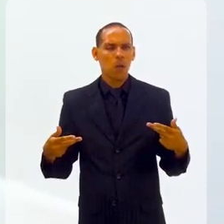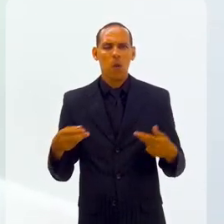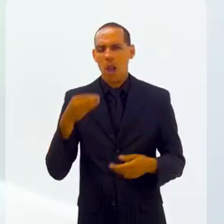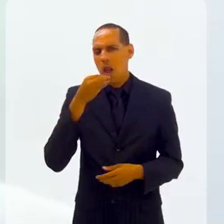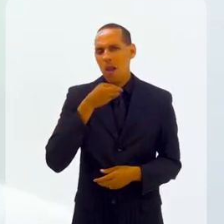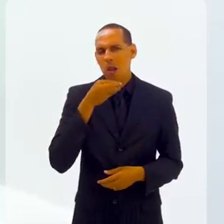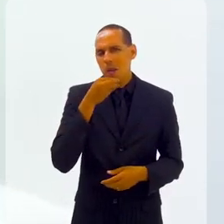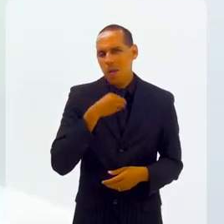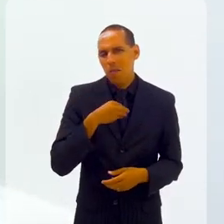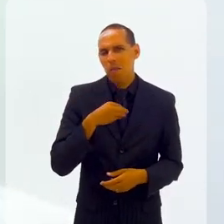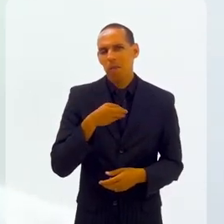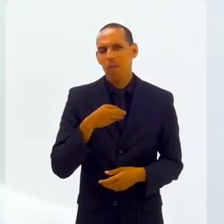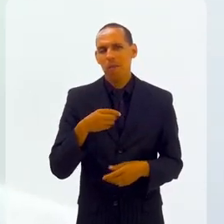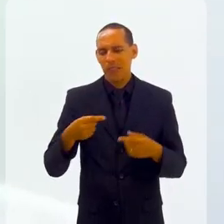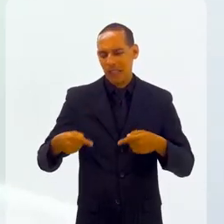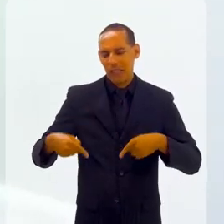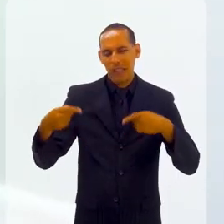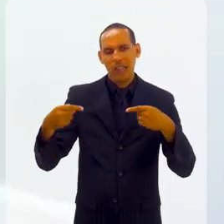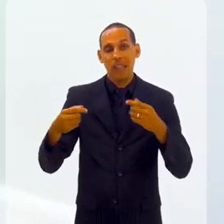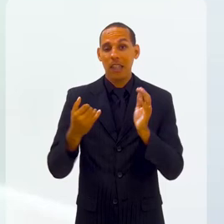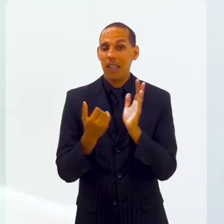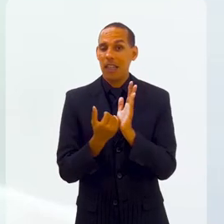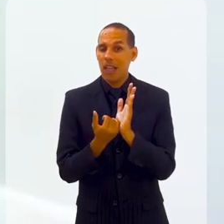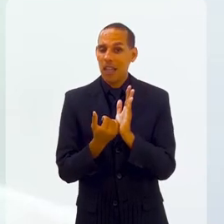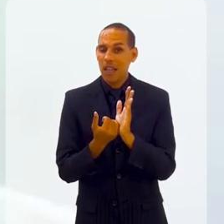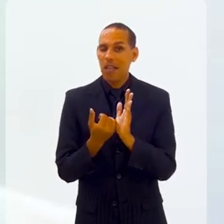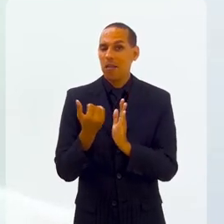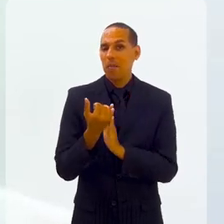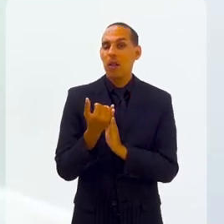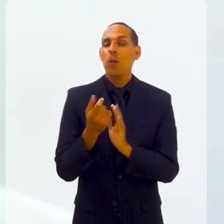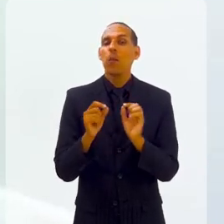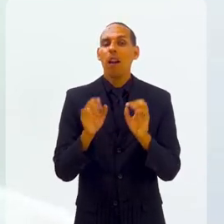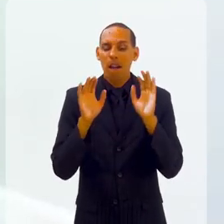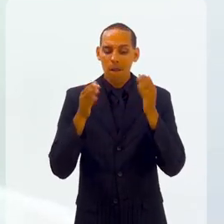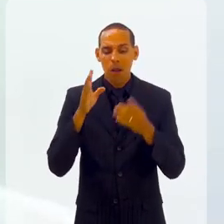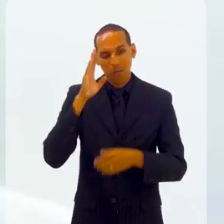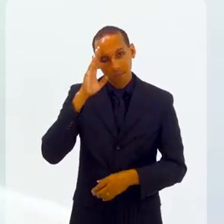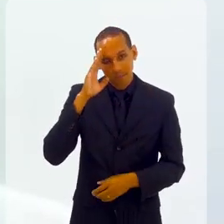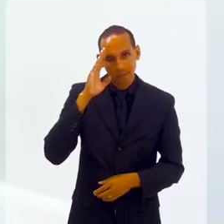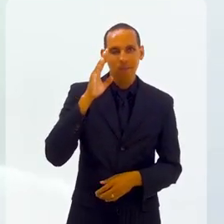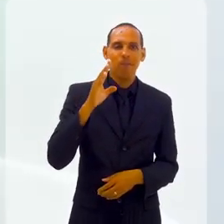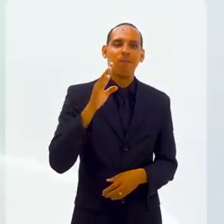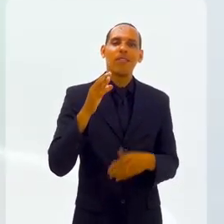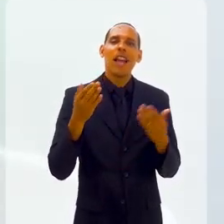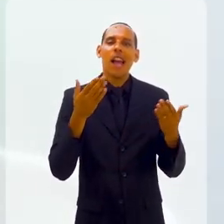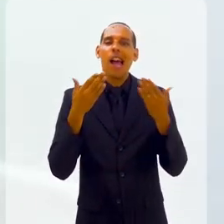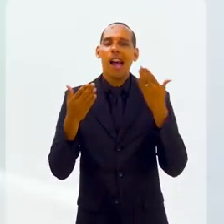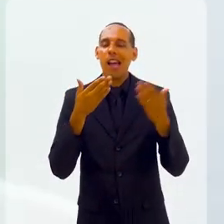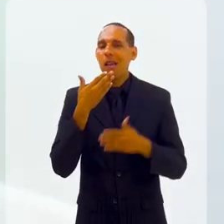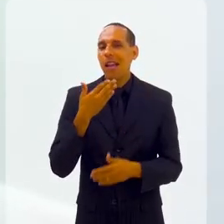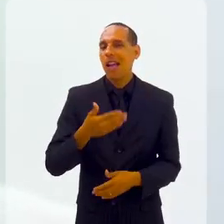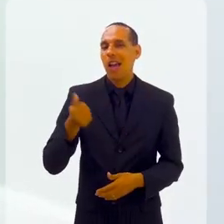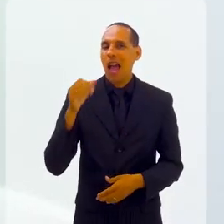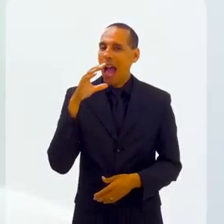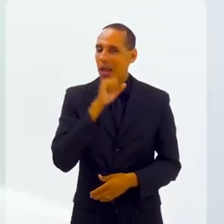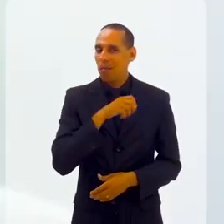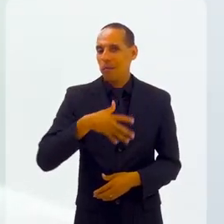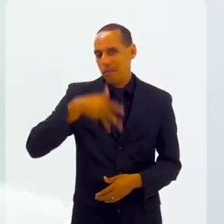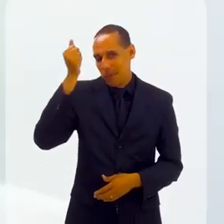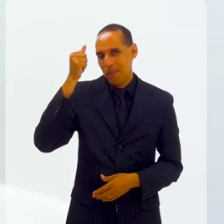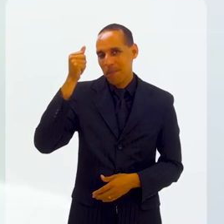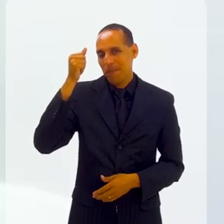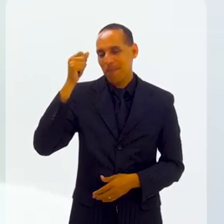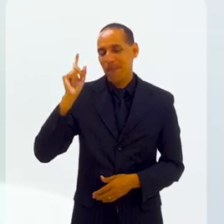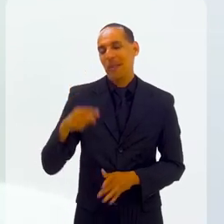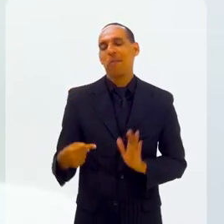demandas de oportunidades e desafios sejam priorizadas né e dessa forma serem atendidas com maior celeridade